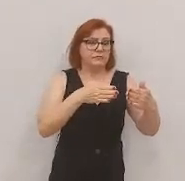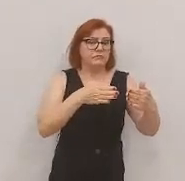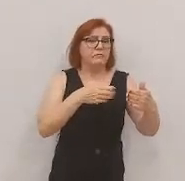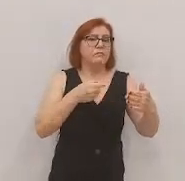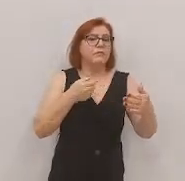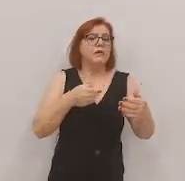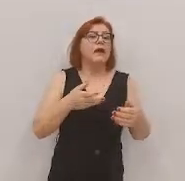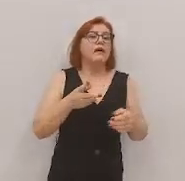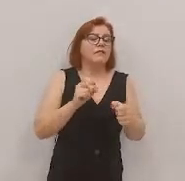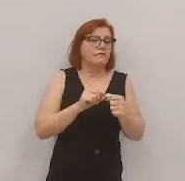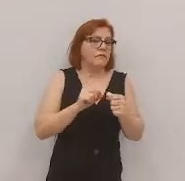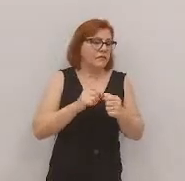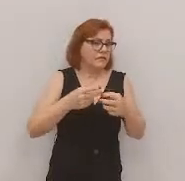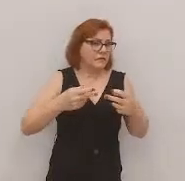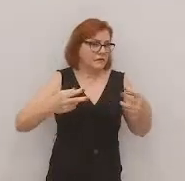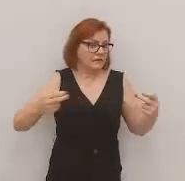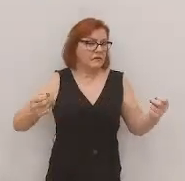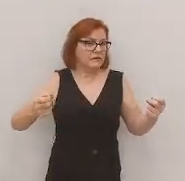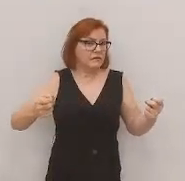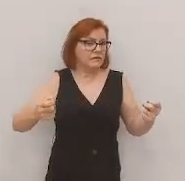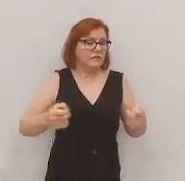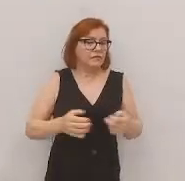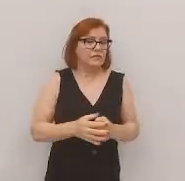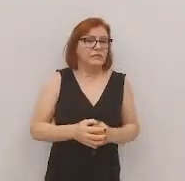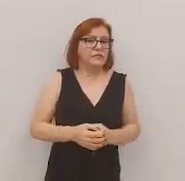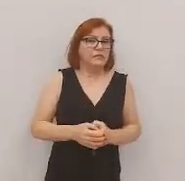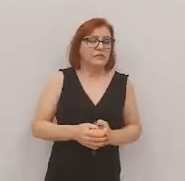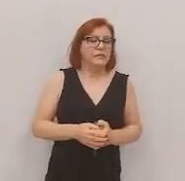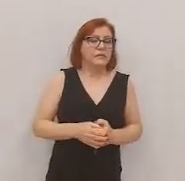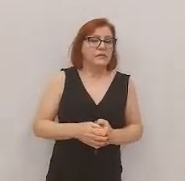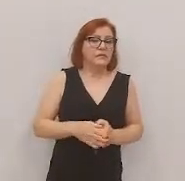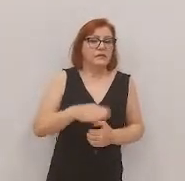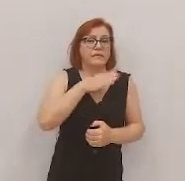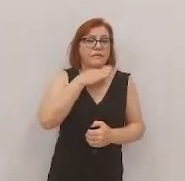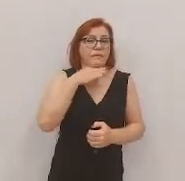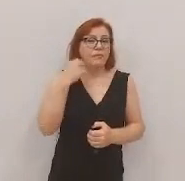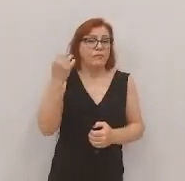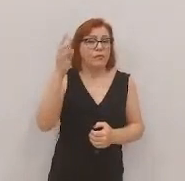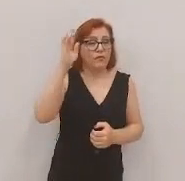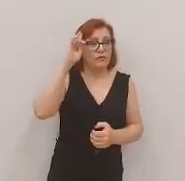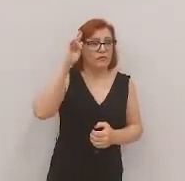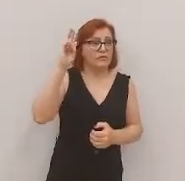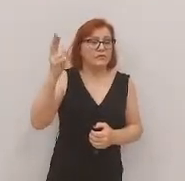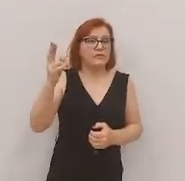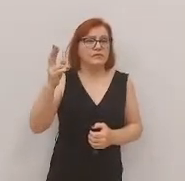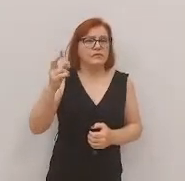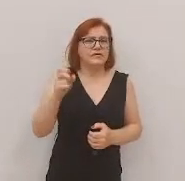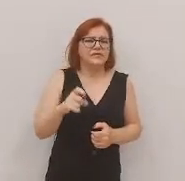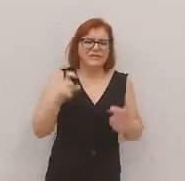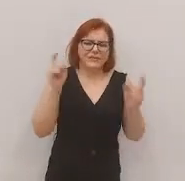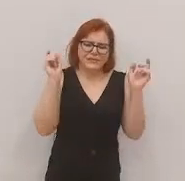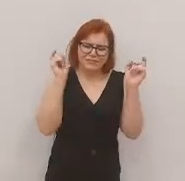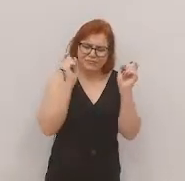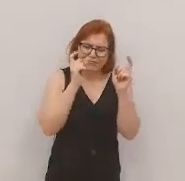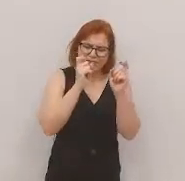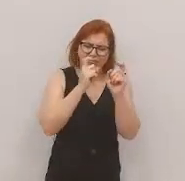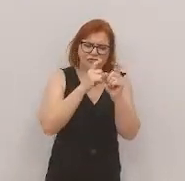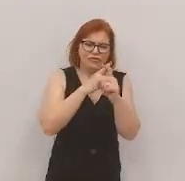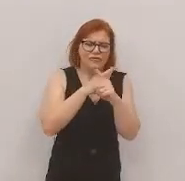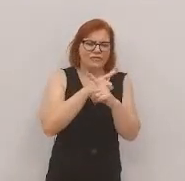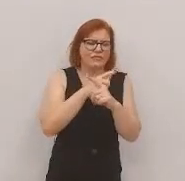Veja, na morte do Senhor, falou, puxa vida, uma situação tão difícil, né, para